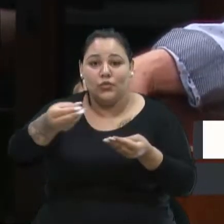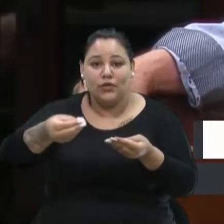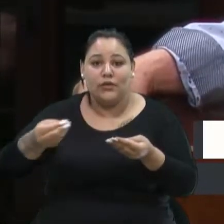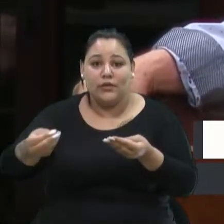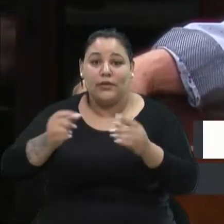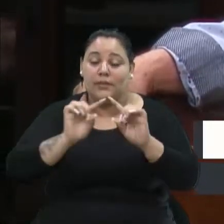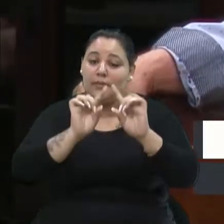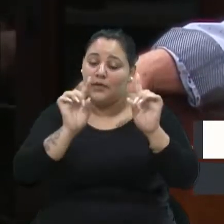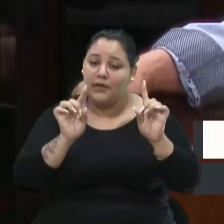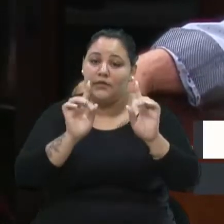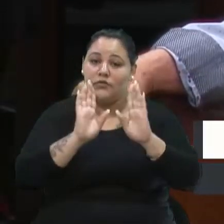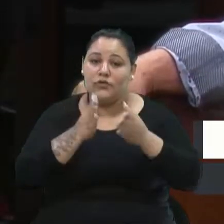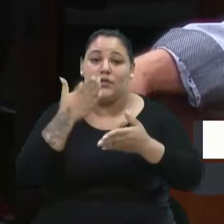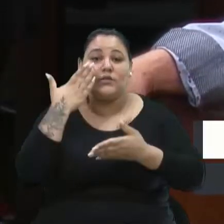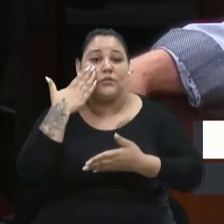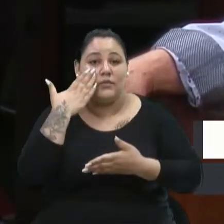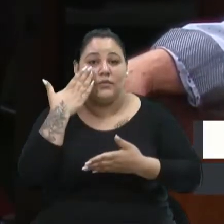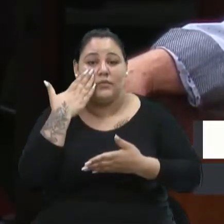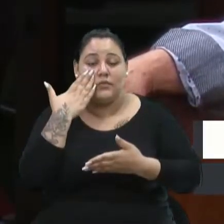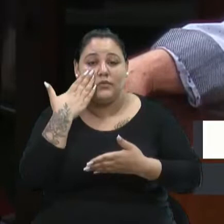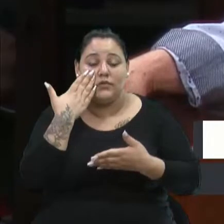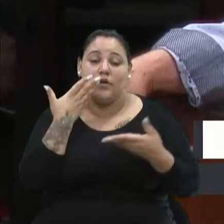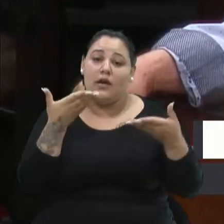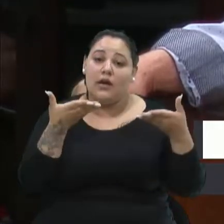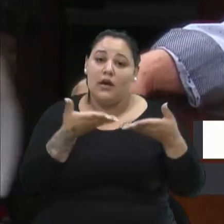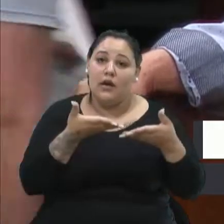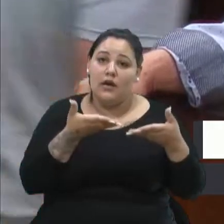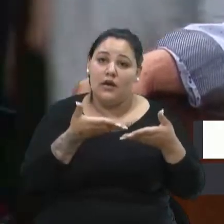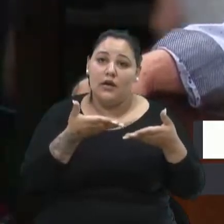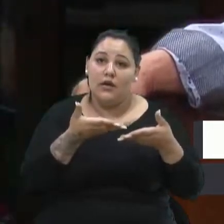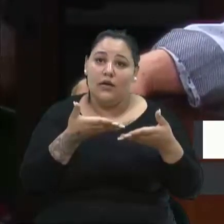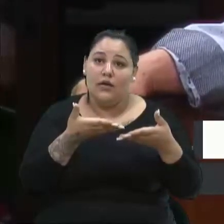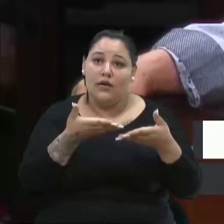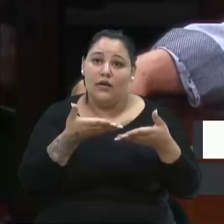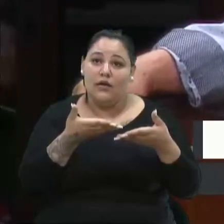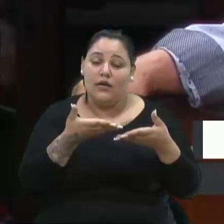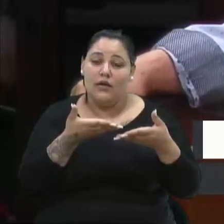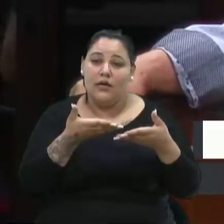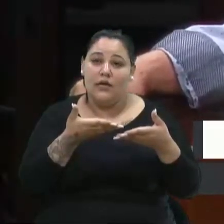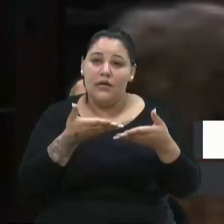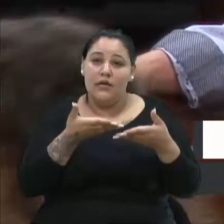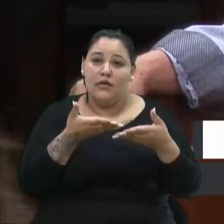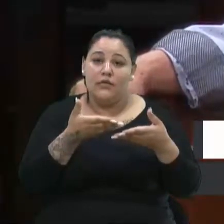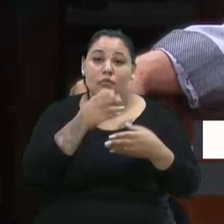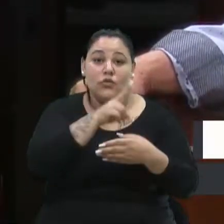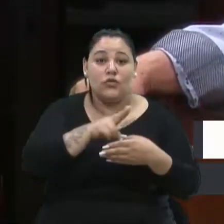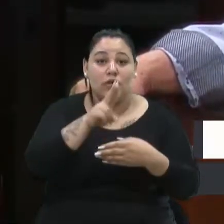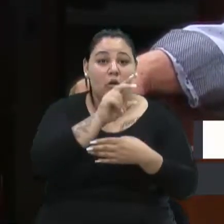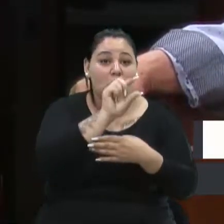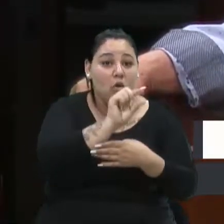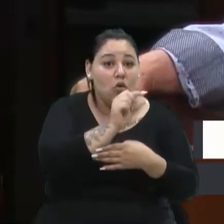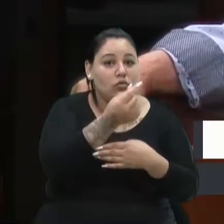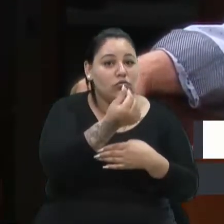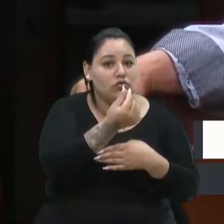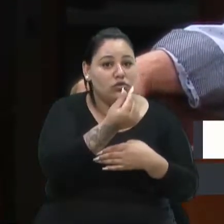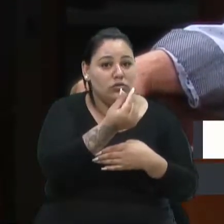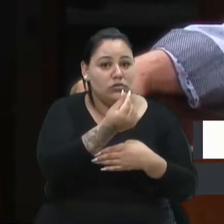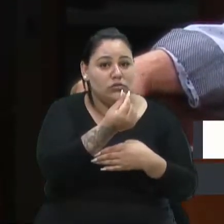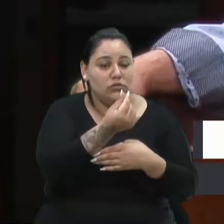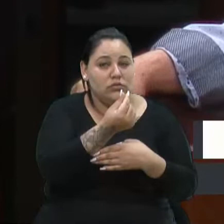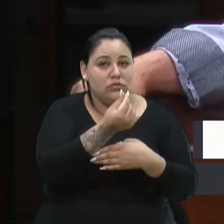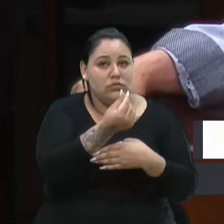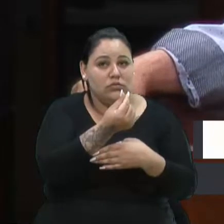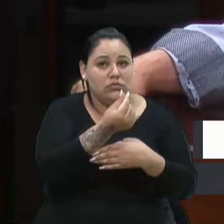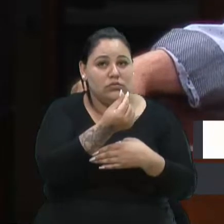claro que, neste primeiro momento, é só uma parte daquele financiamento. Está bem